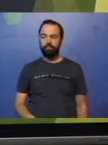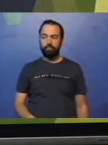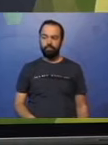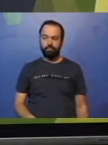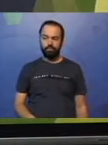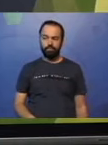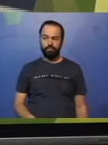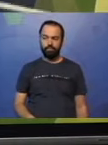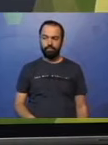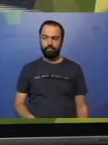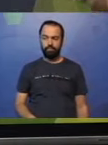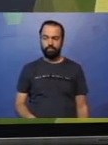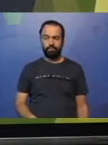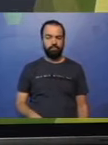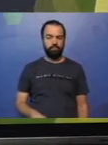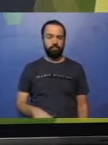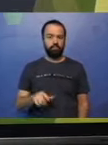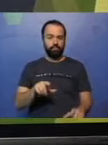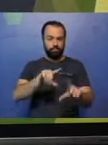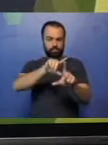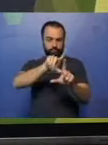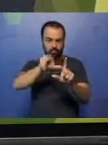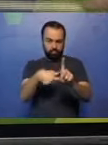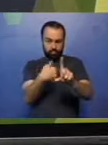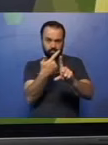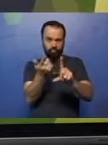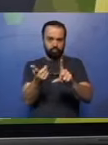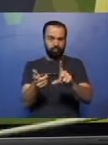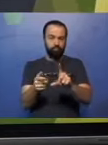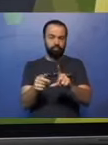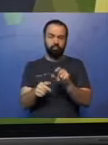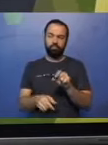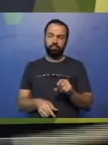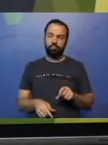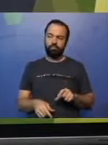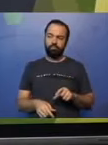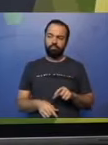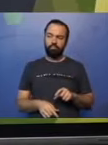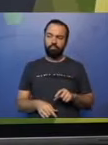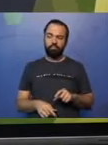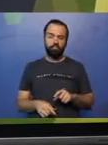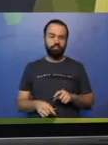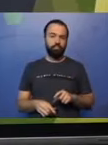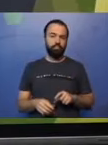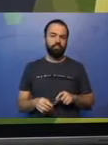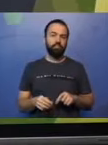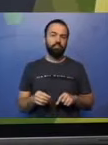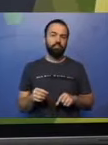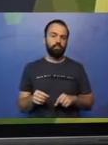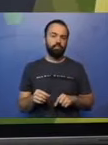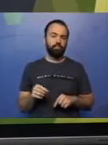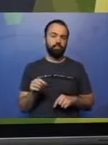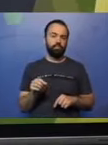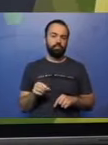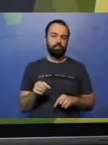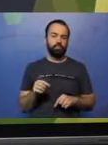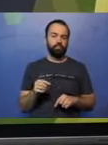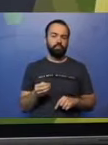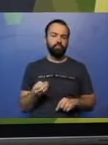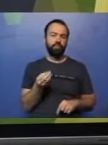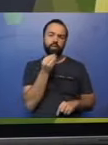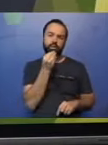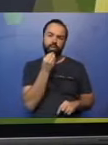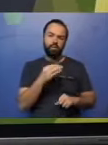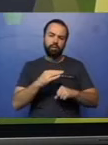Bom, se eu girar esse ponteiro, qual a cor mais provável de